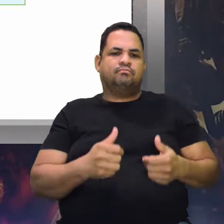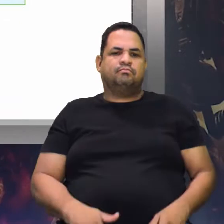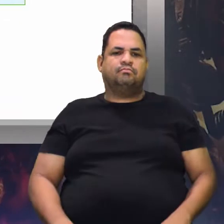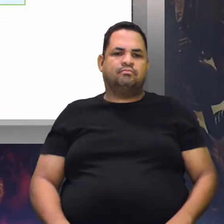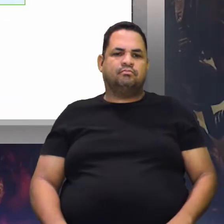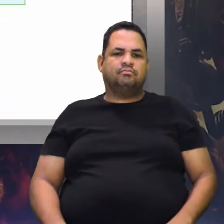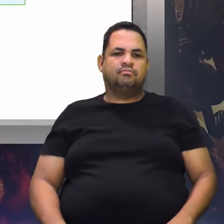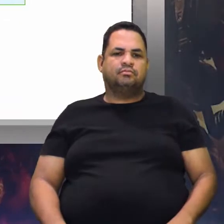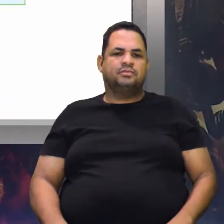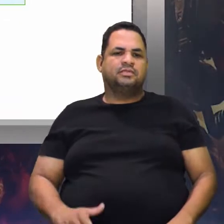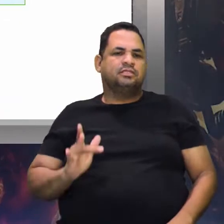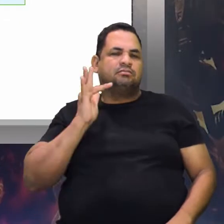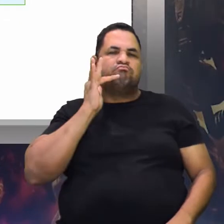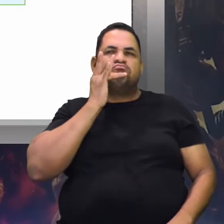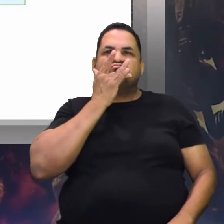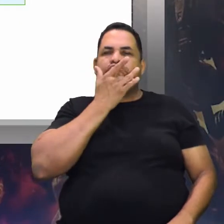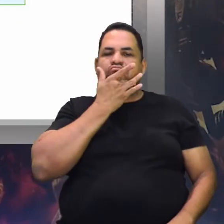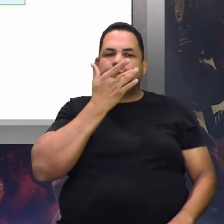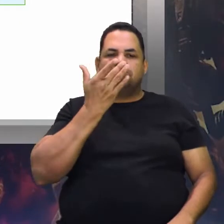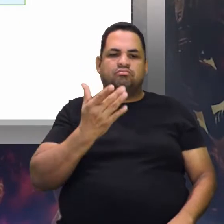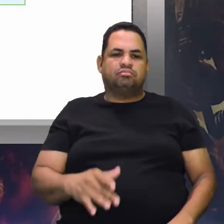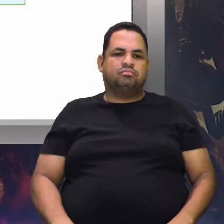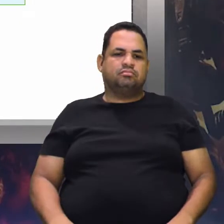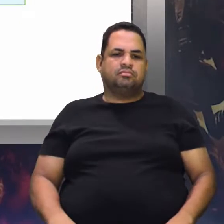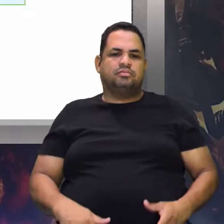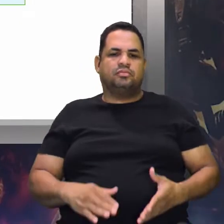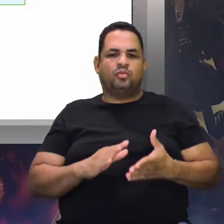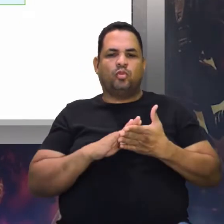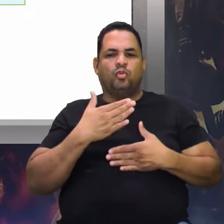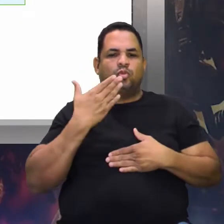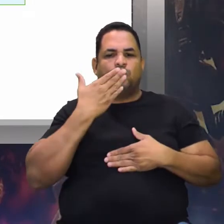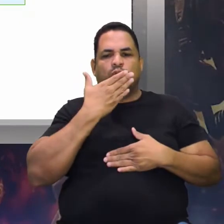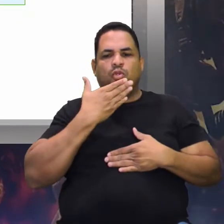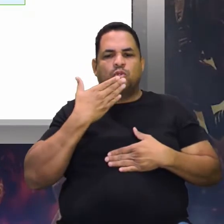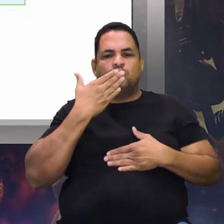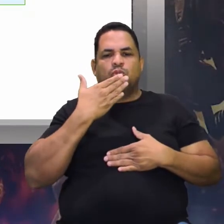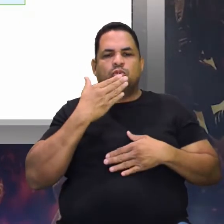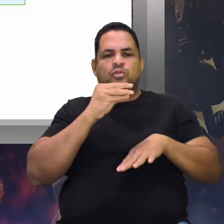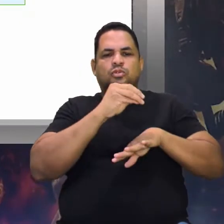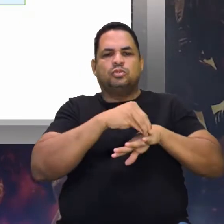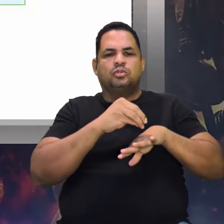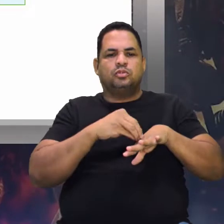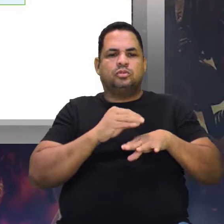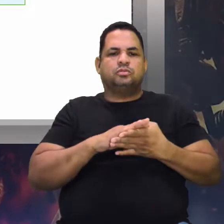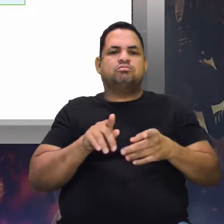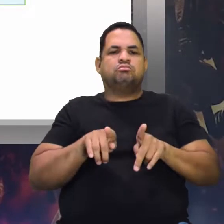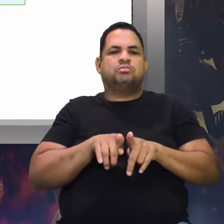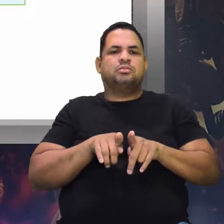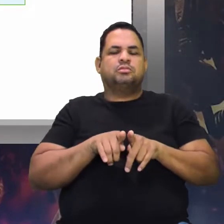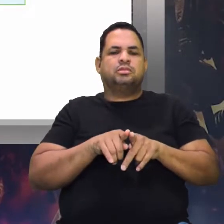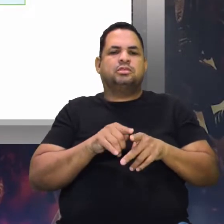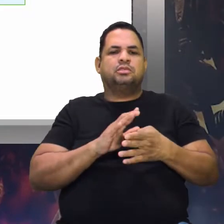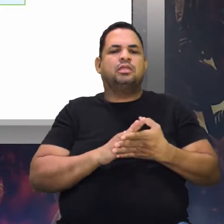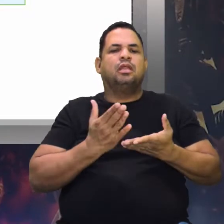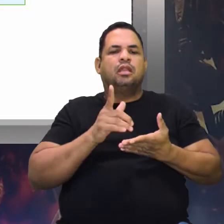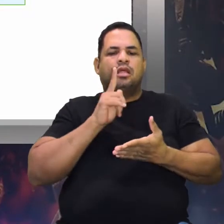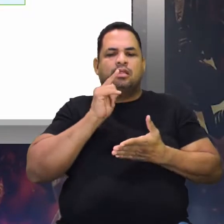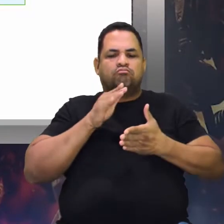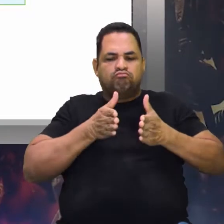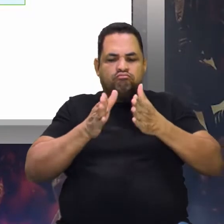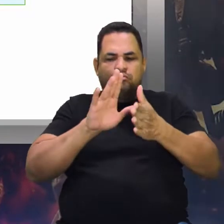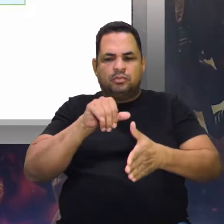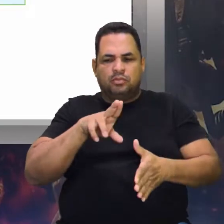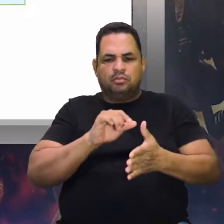Uma delícia essa melancia, docinha, bem nutriente. Assim mesmo se fazia no Rio Nilo, na antiguidade. O